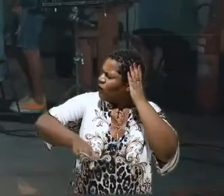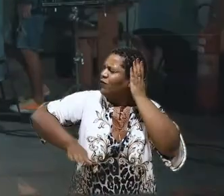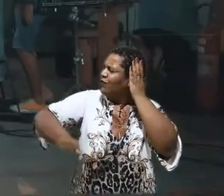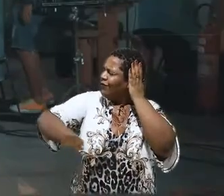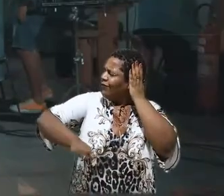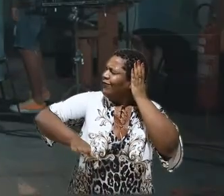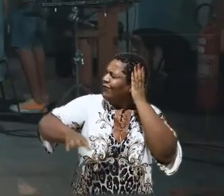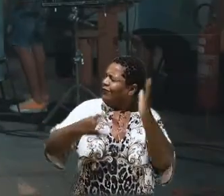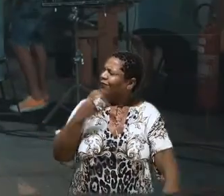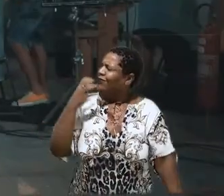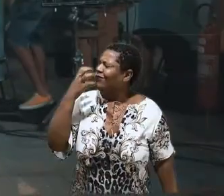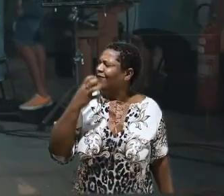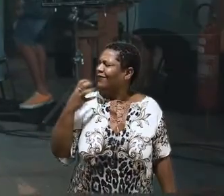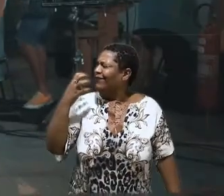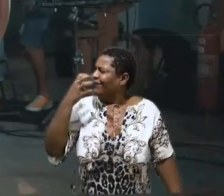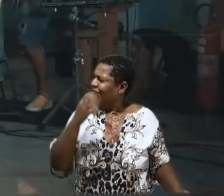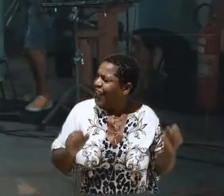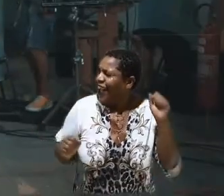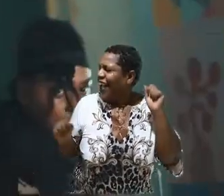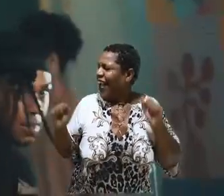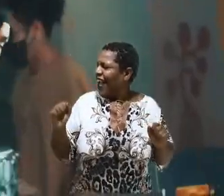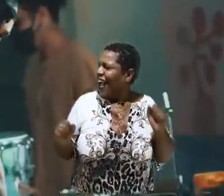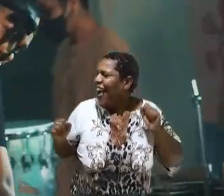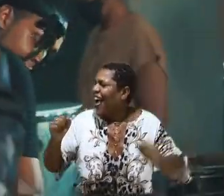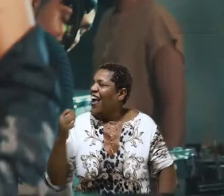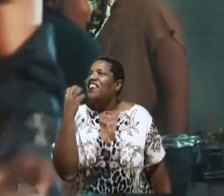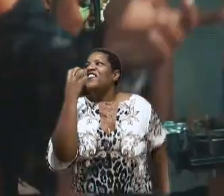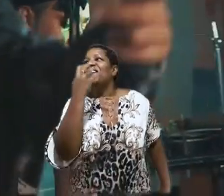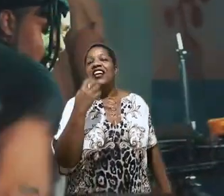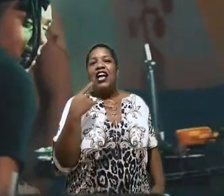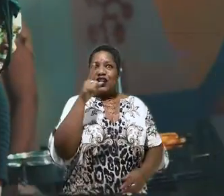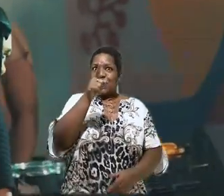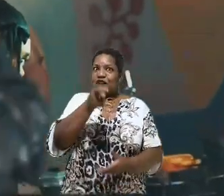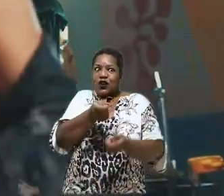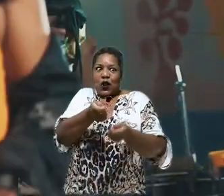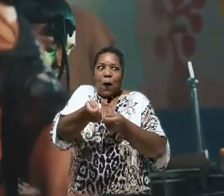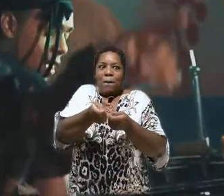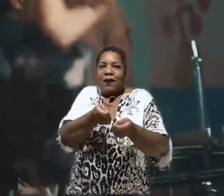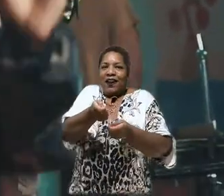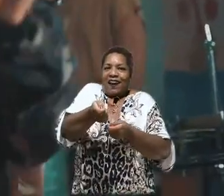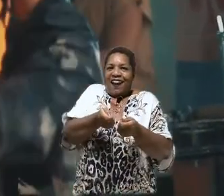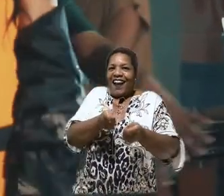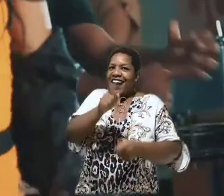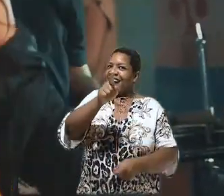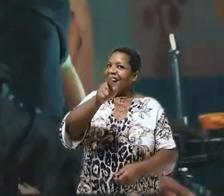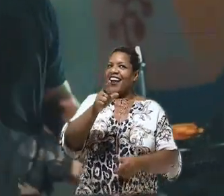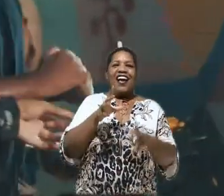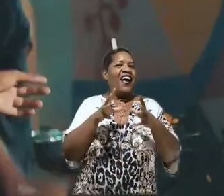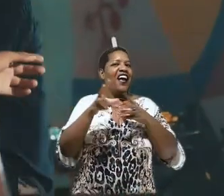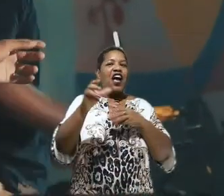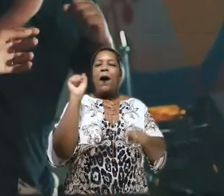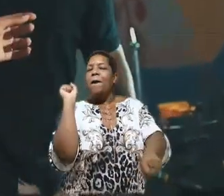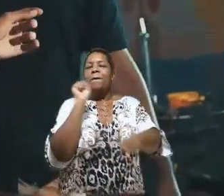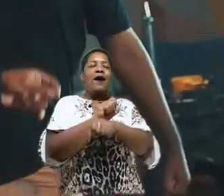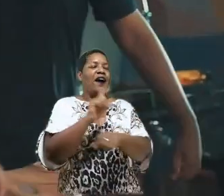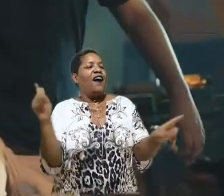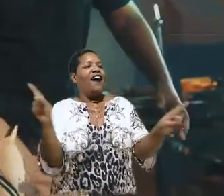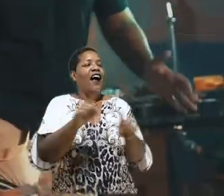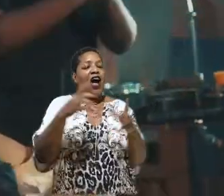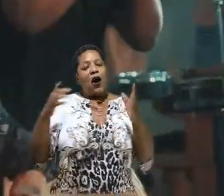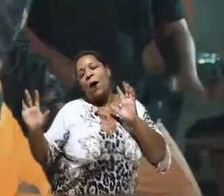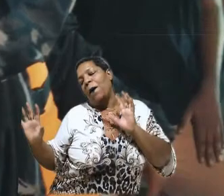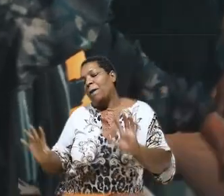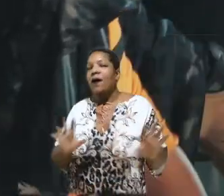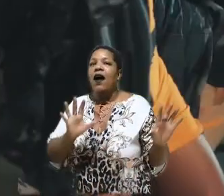e eles são vai querer para a gente usar vai igualmente vai te dominar não vai querer parar meu